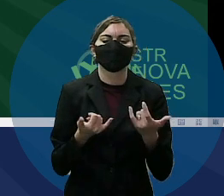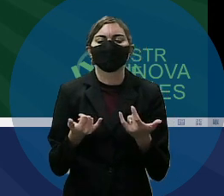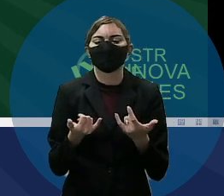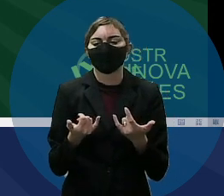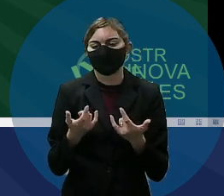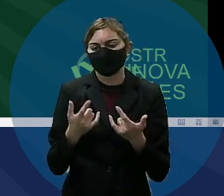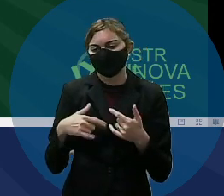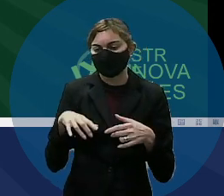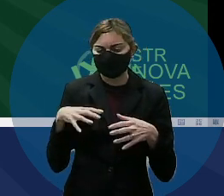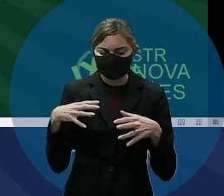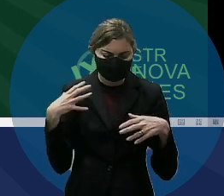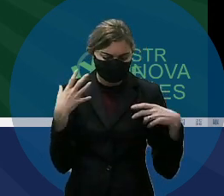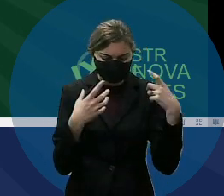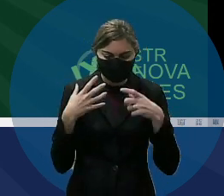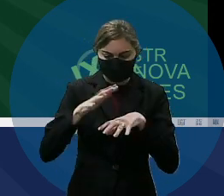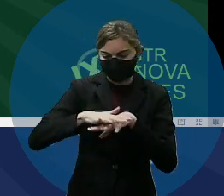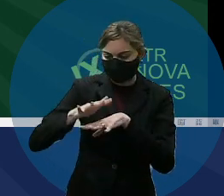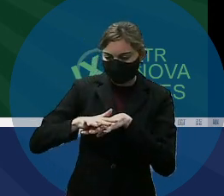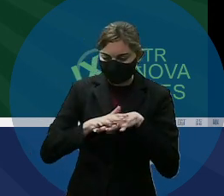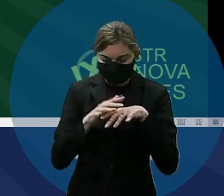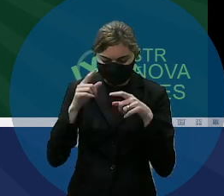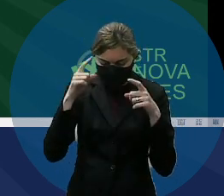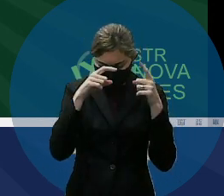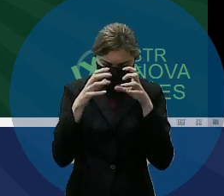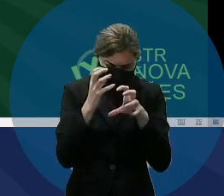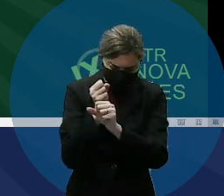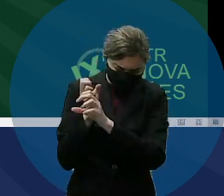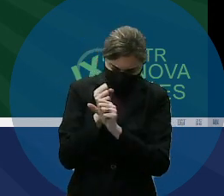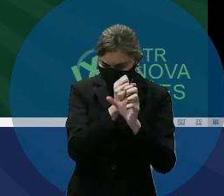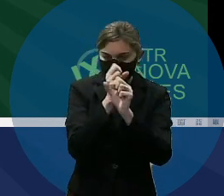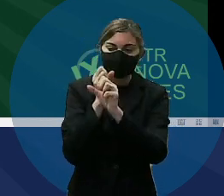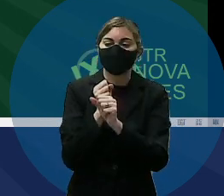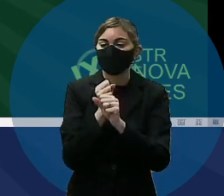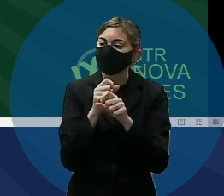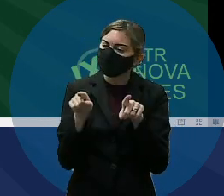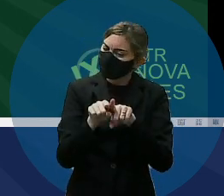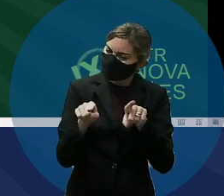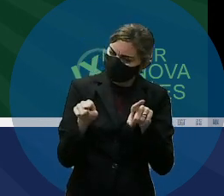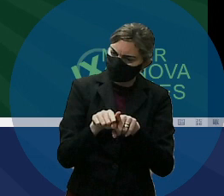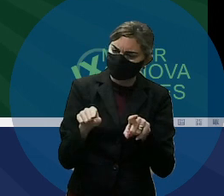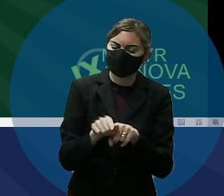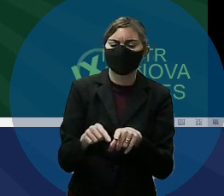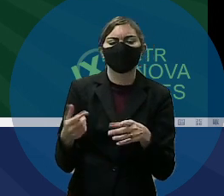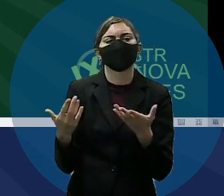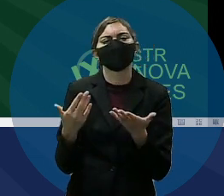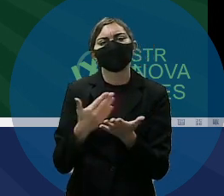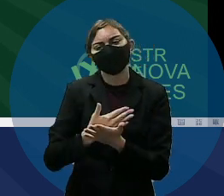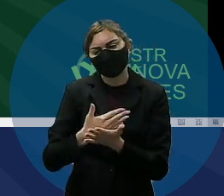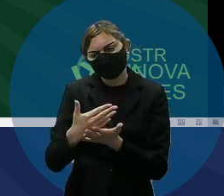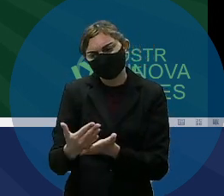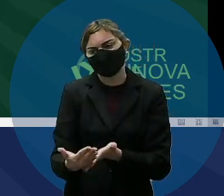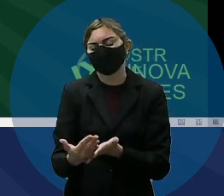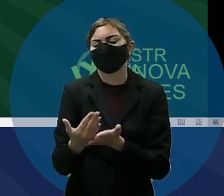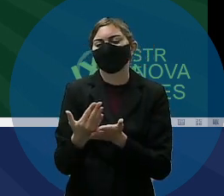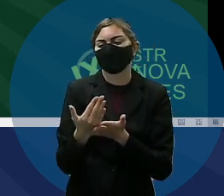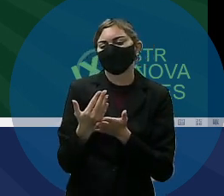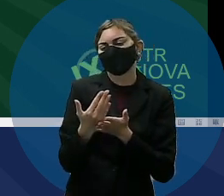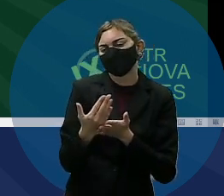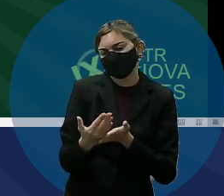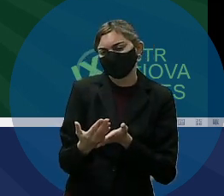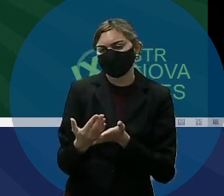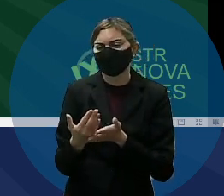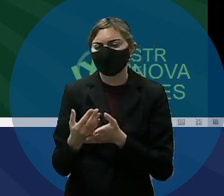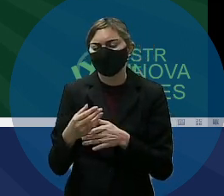aquela tensão da matemática, apenas cálculo, né? Eles entraram também naquela